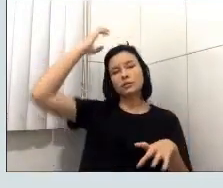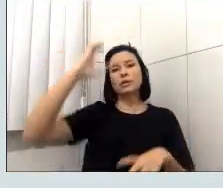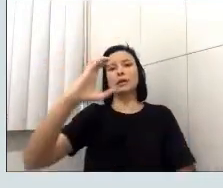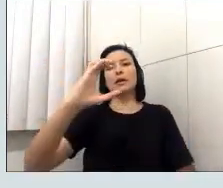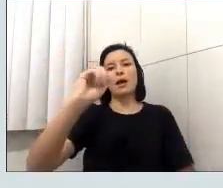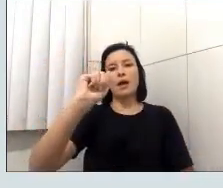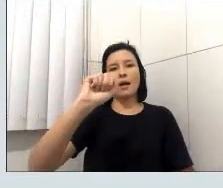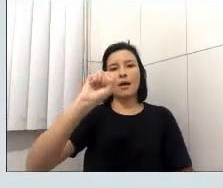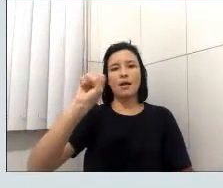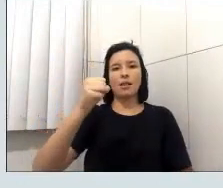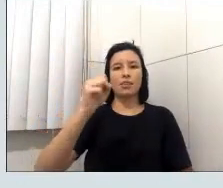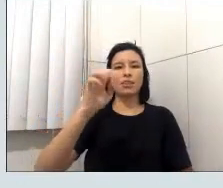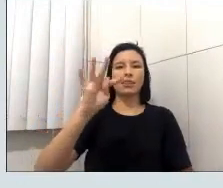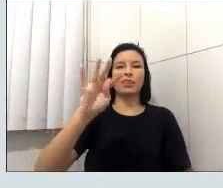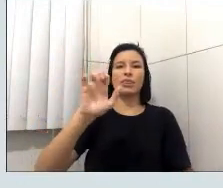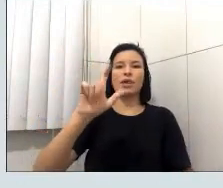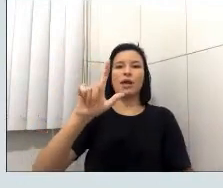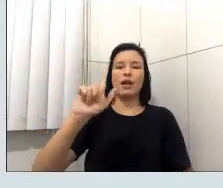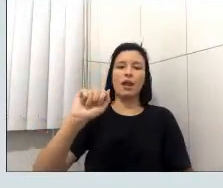é outorgado ali